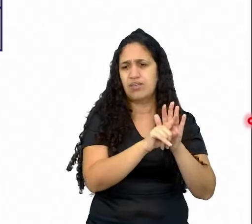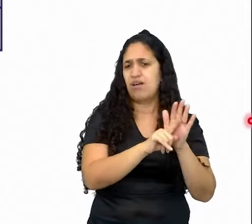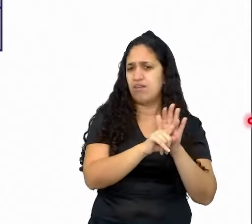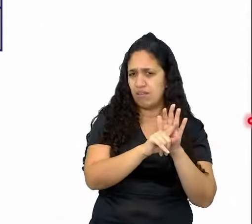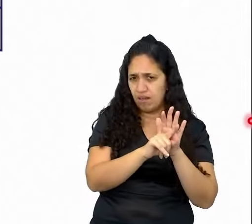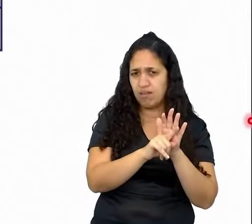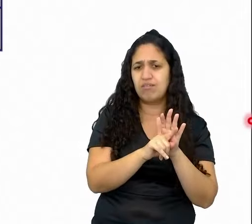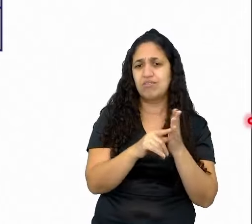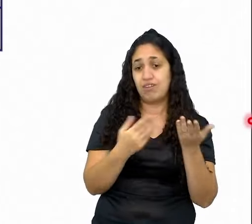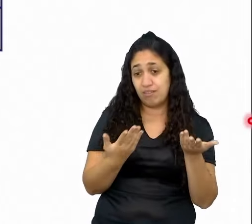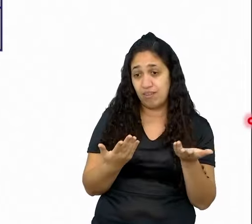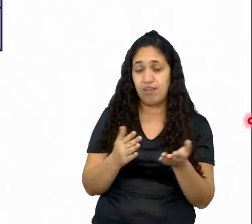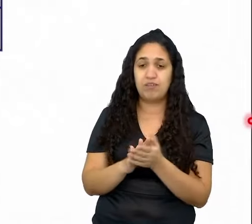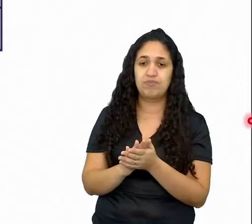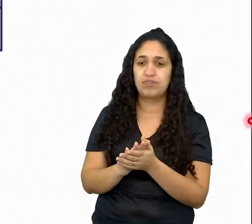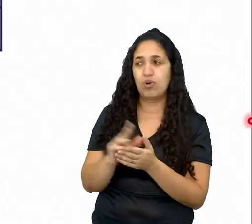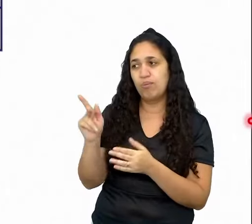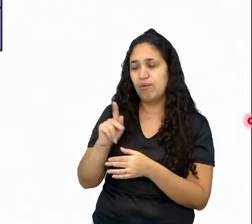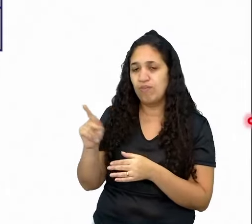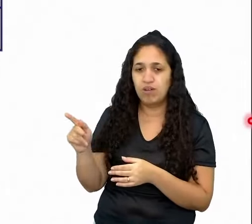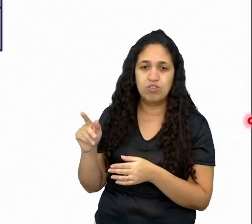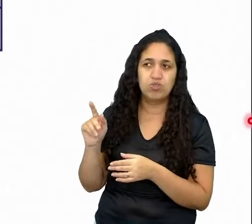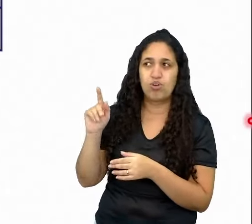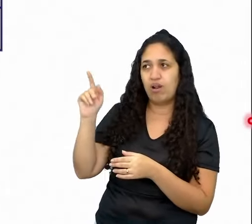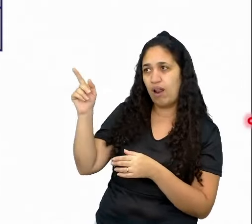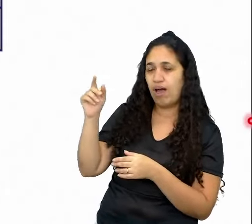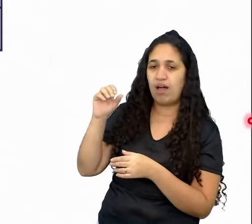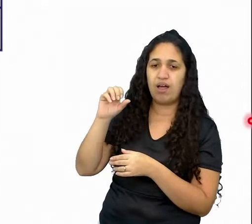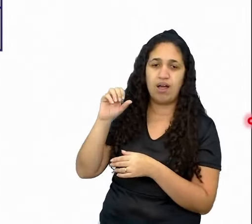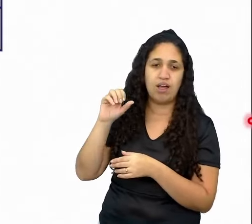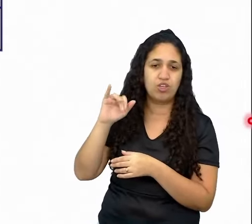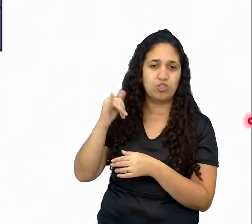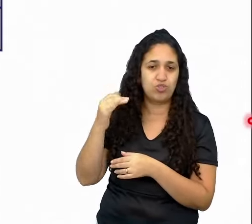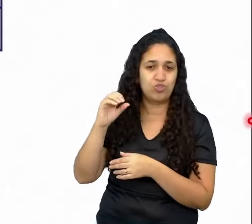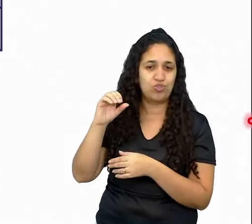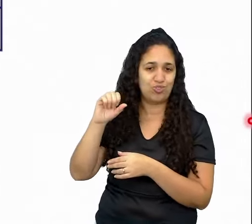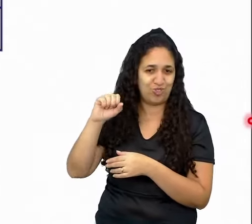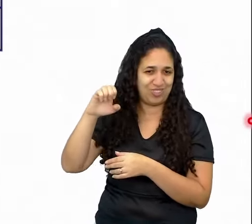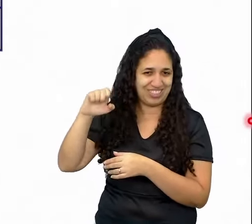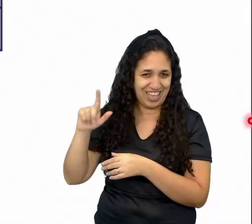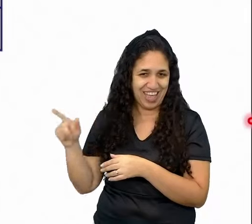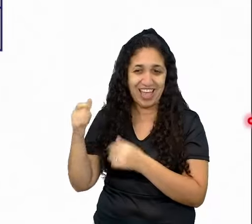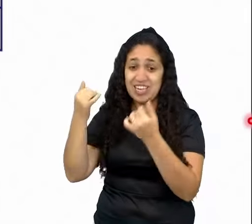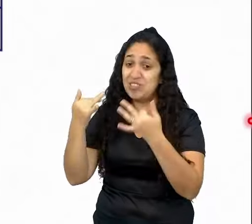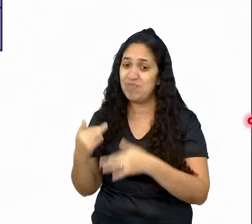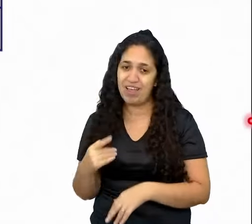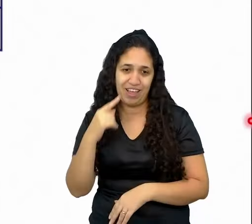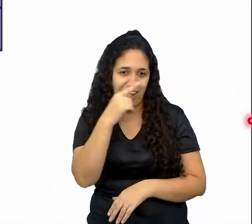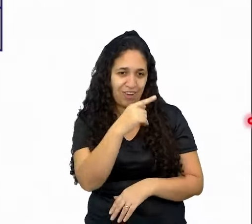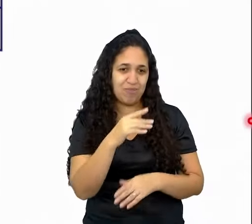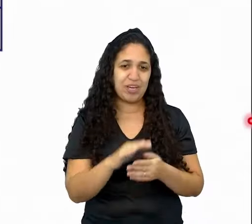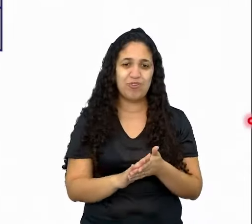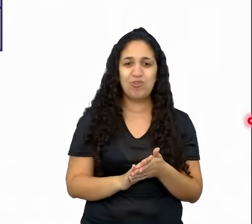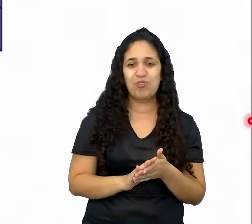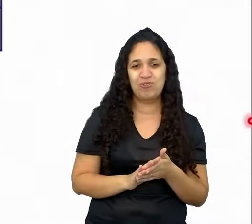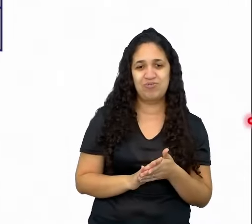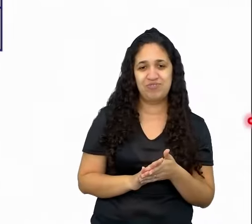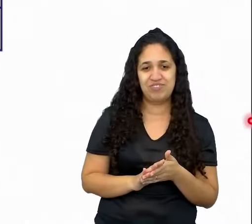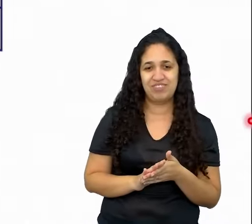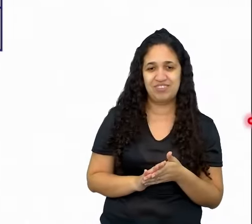o professor Nilson José Machado fala para a gente tem o tio Google, né? É só clicar lá no tio Google que a